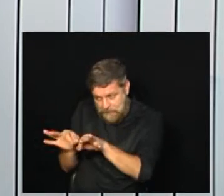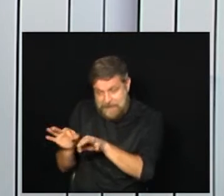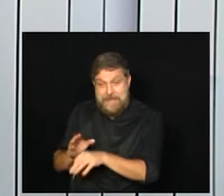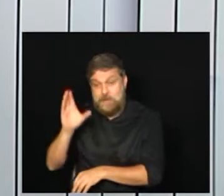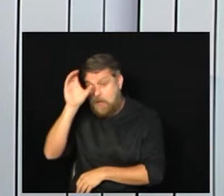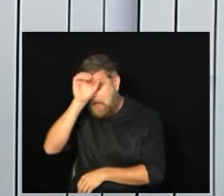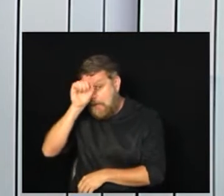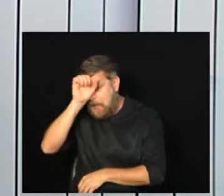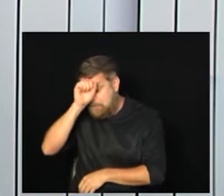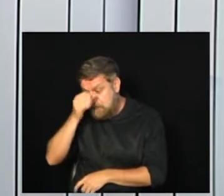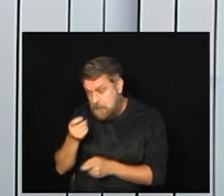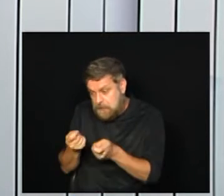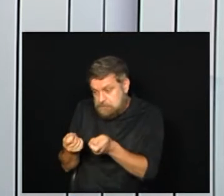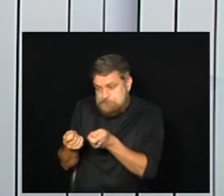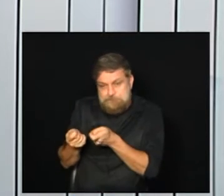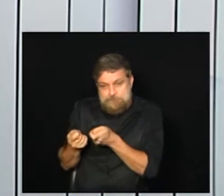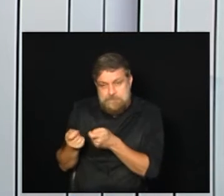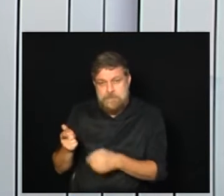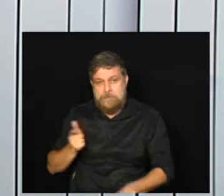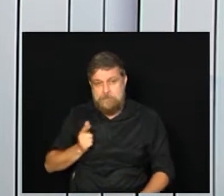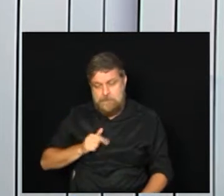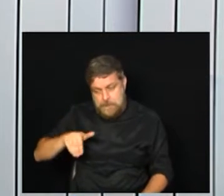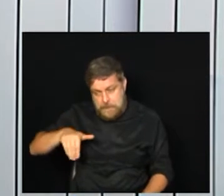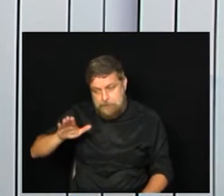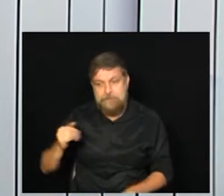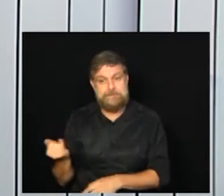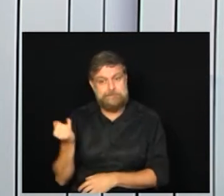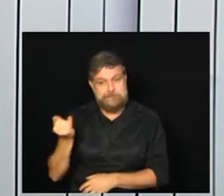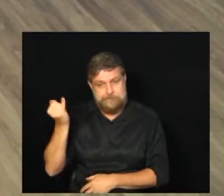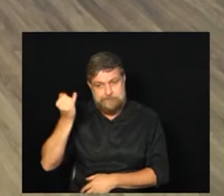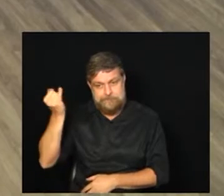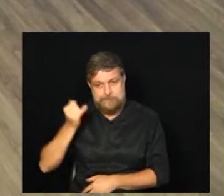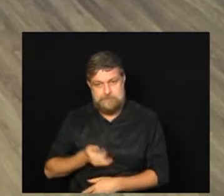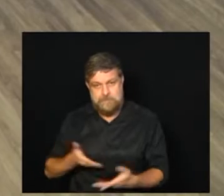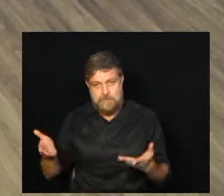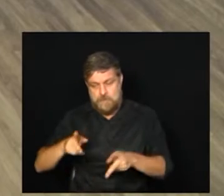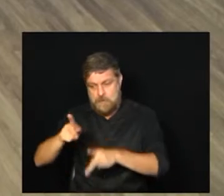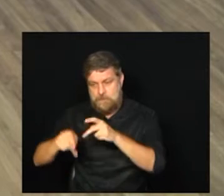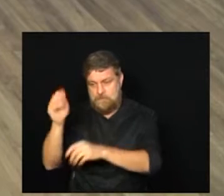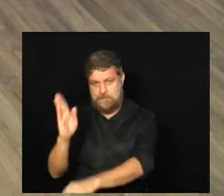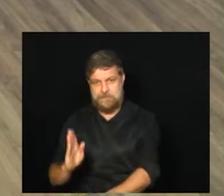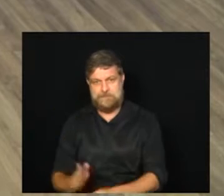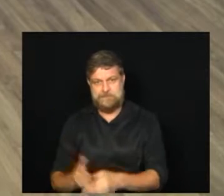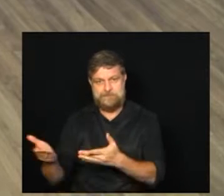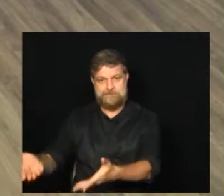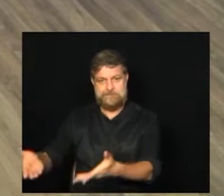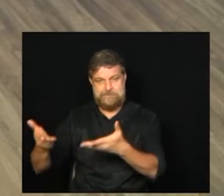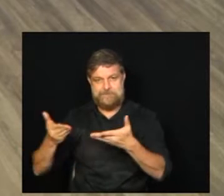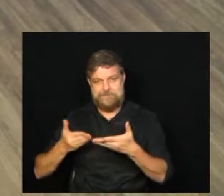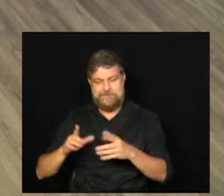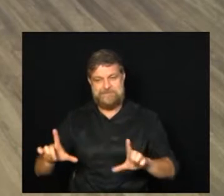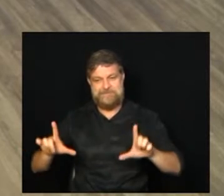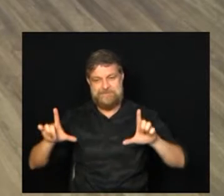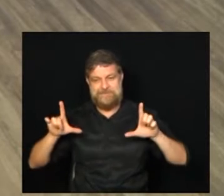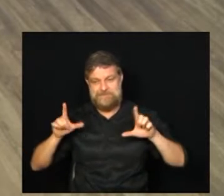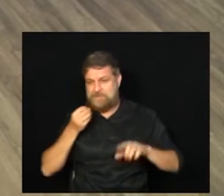sobre educação financeira está cada vez mais presente na vida dos brasileiros. Seja bem-vindo e boa